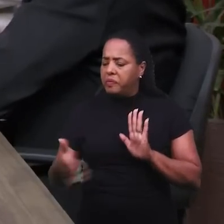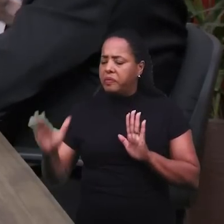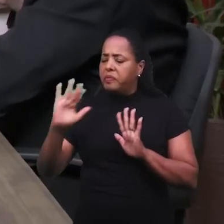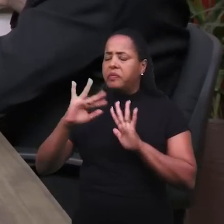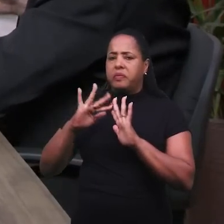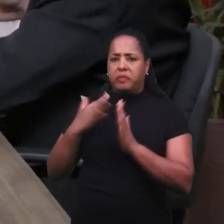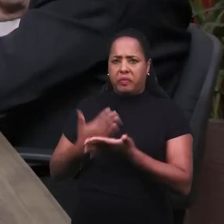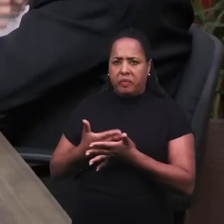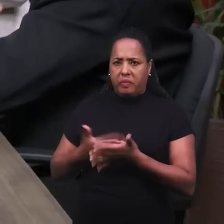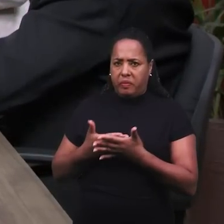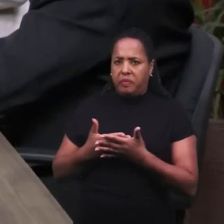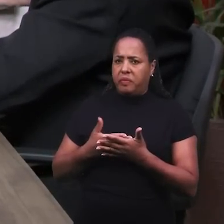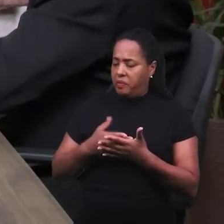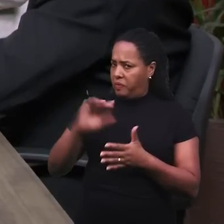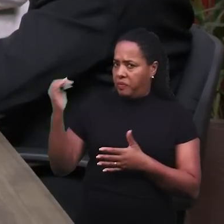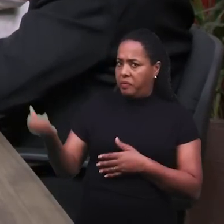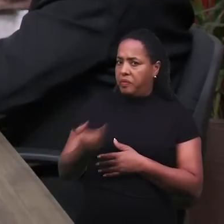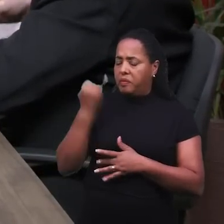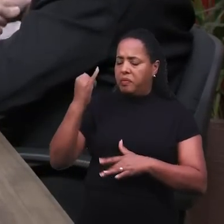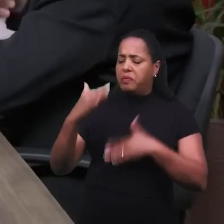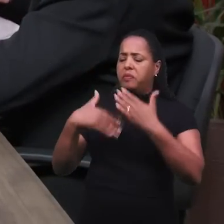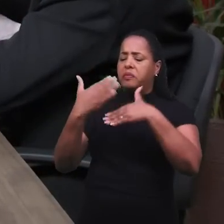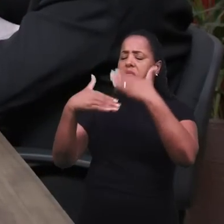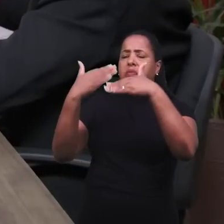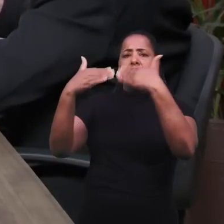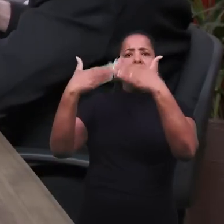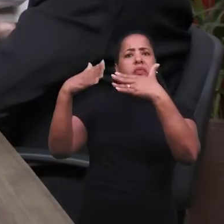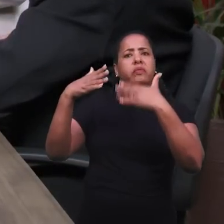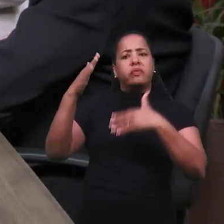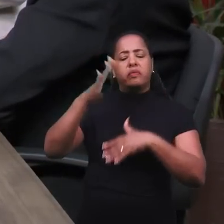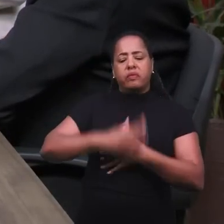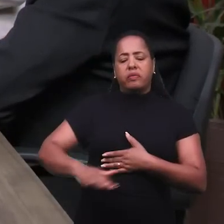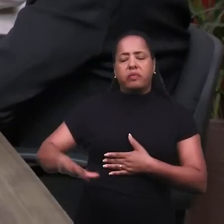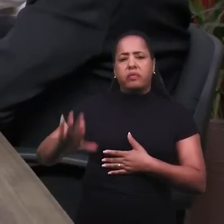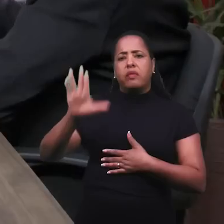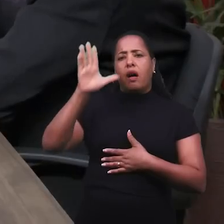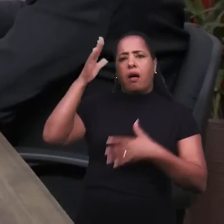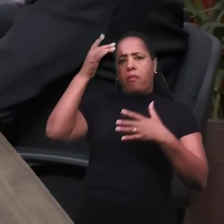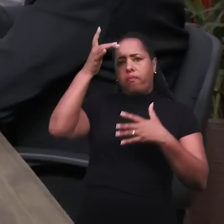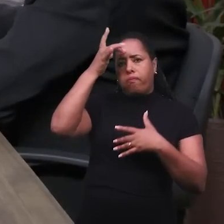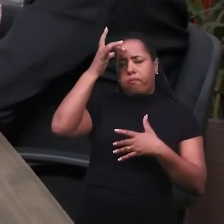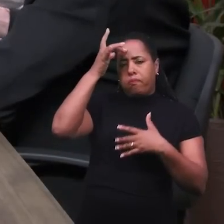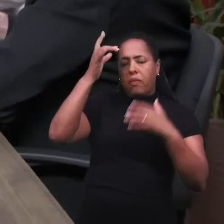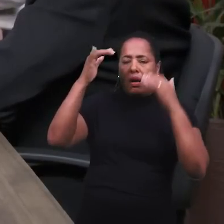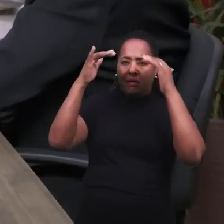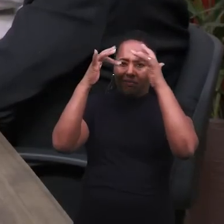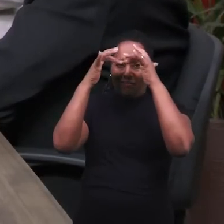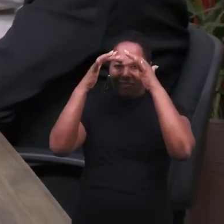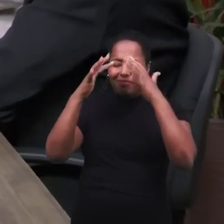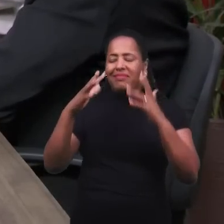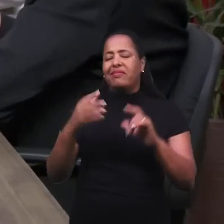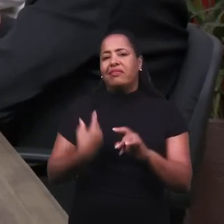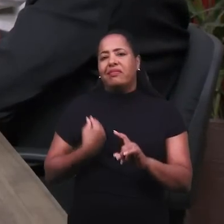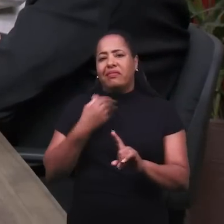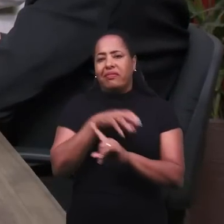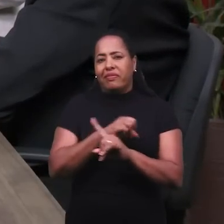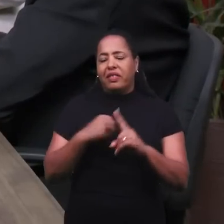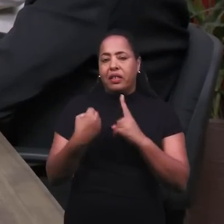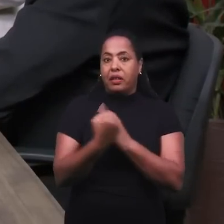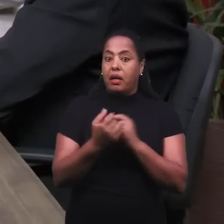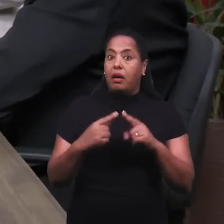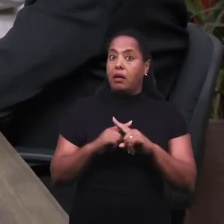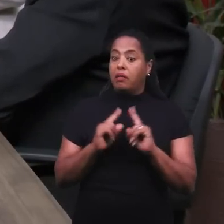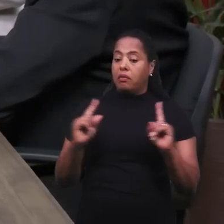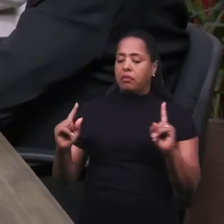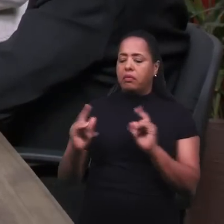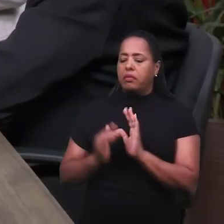é fundamental para o desenvolvimento da criança, desenvolvimento cognitivo, o desenvolvimento da sua vida social. Não chega um determinado